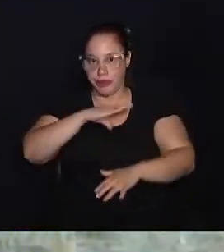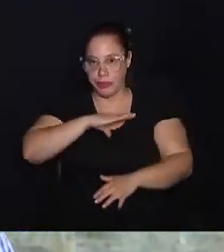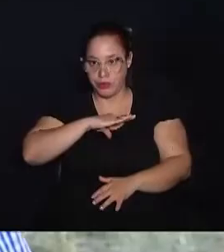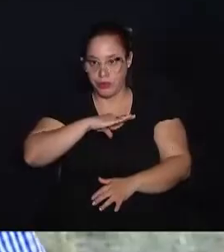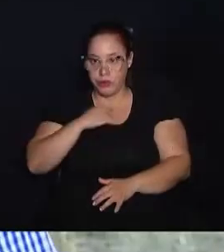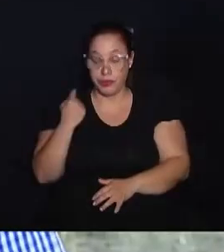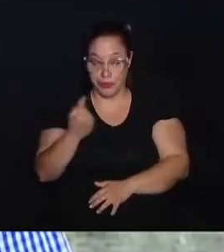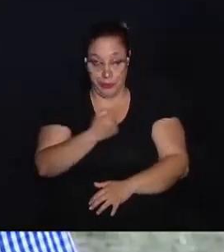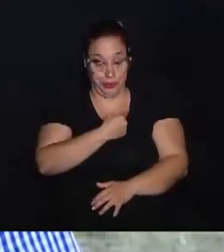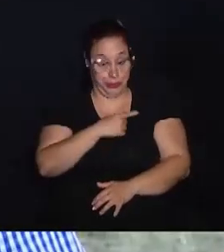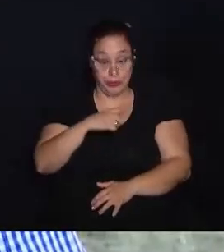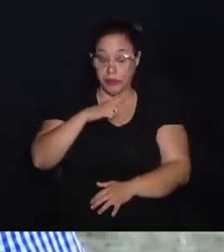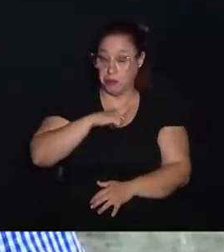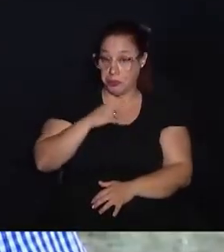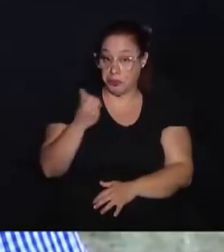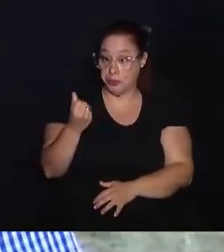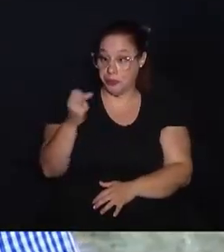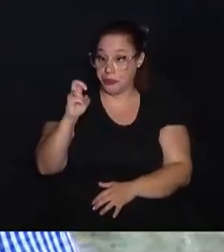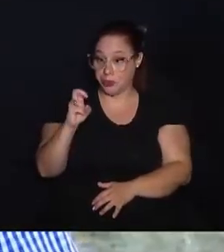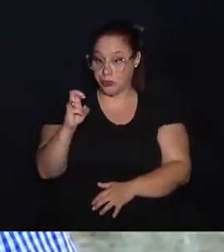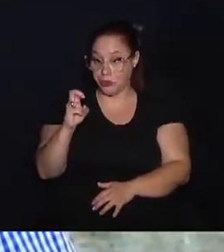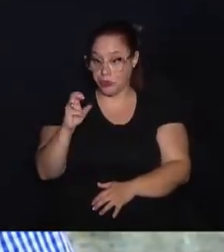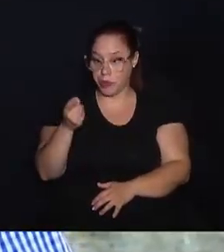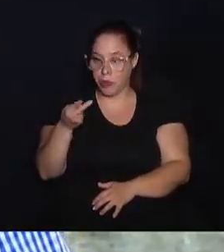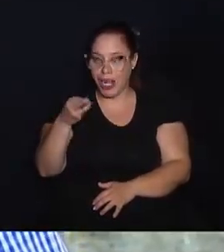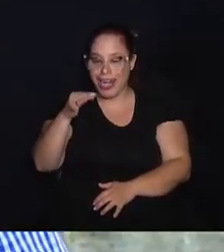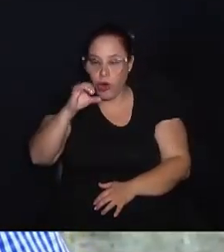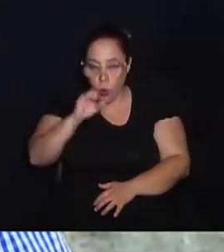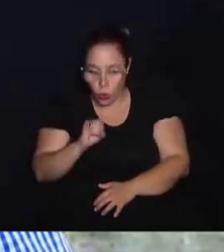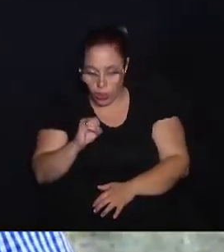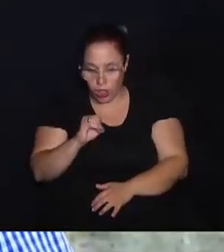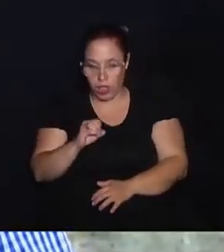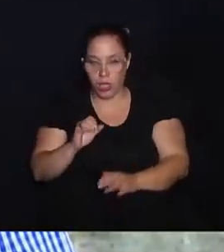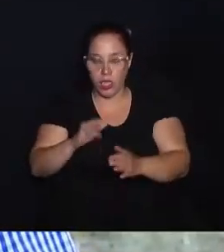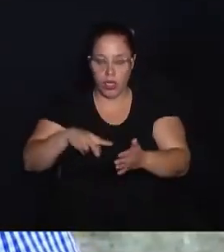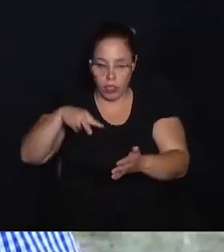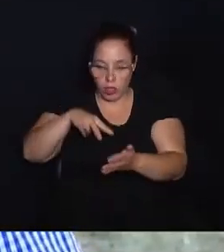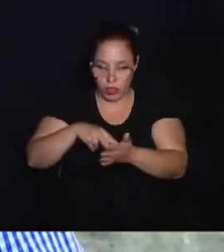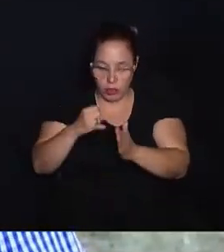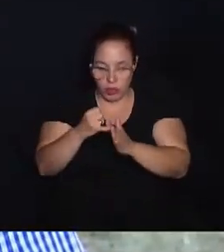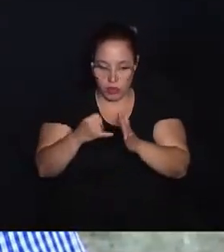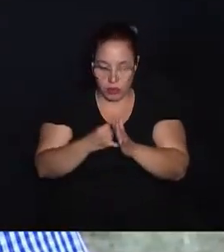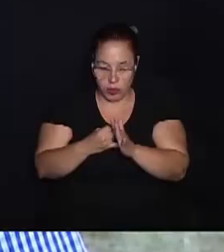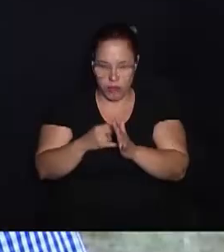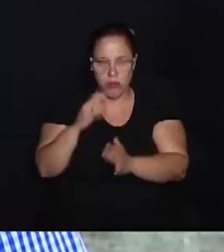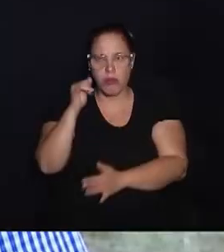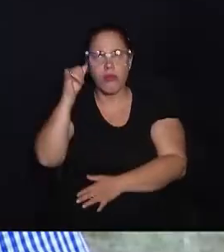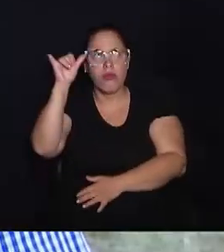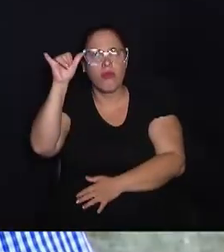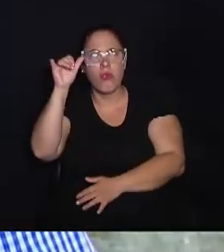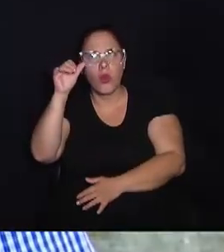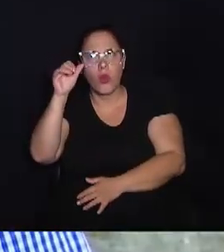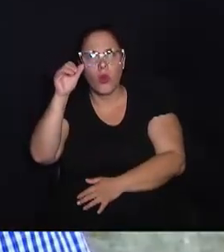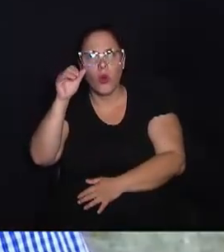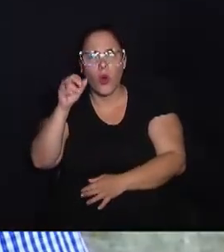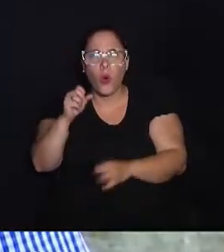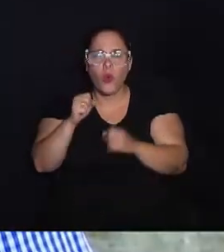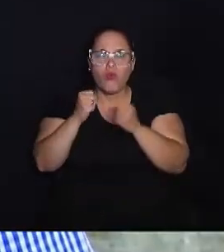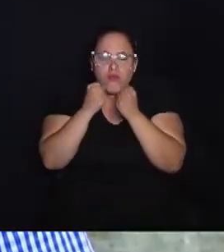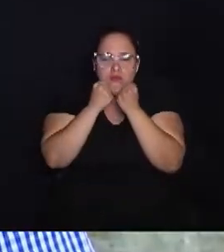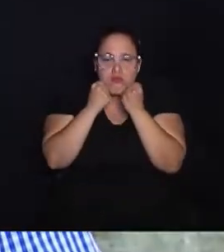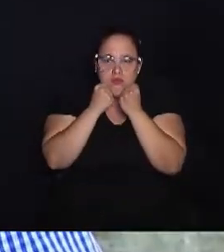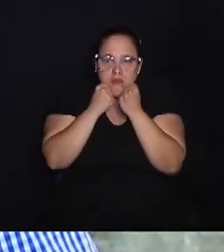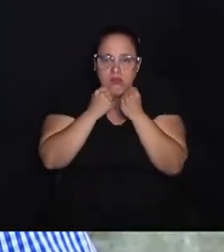território do município nós já temos 15 pares instalados né E temos uma